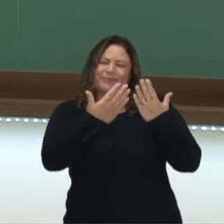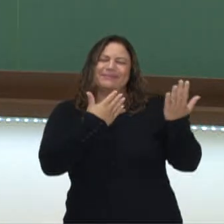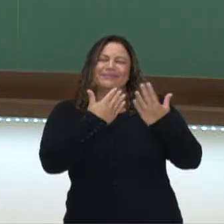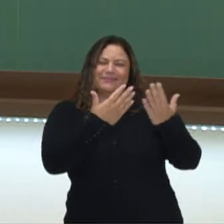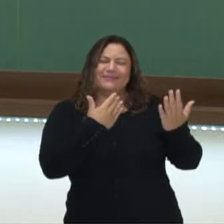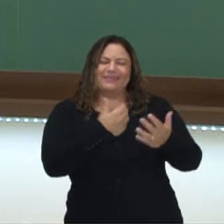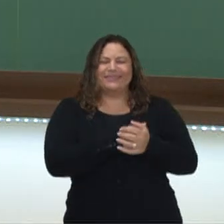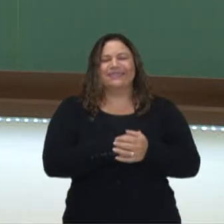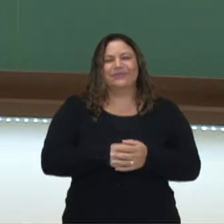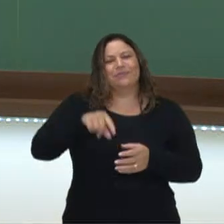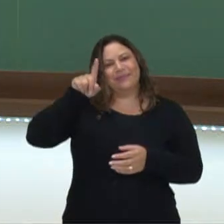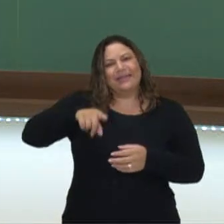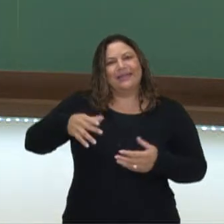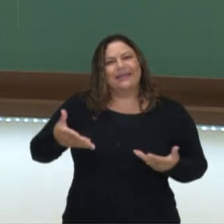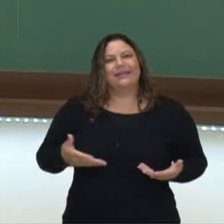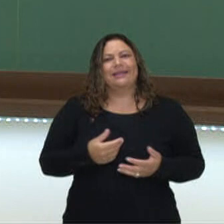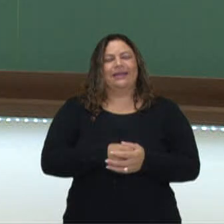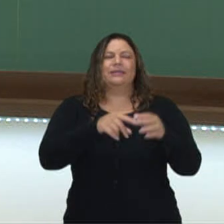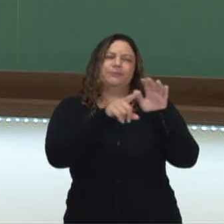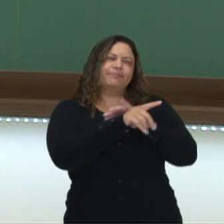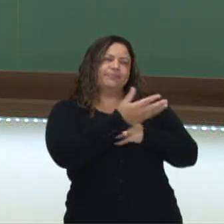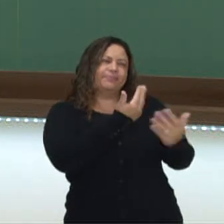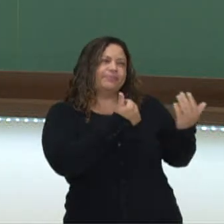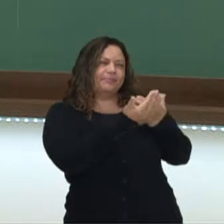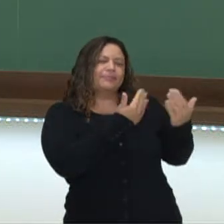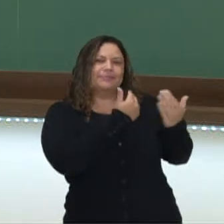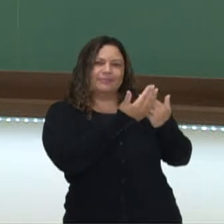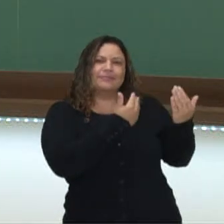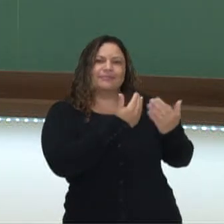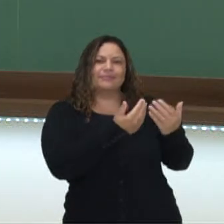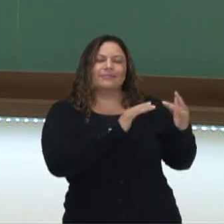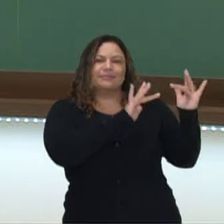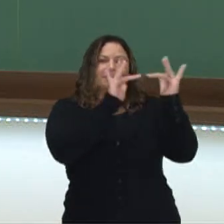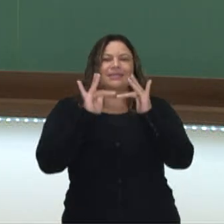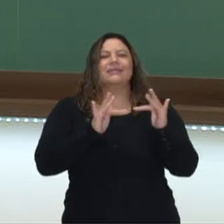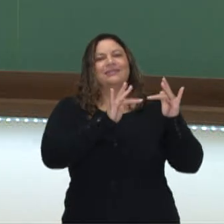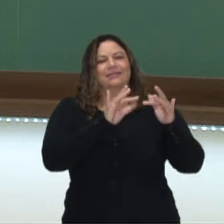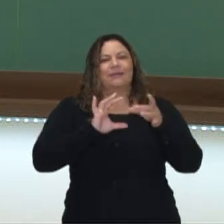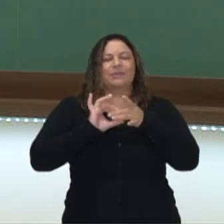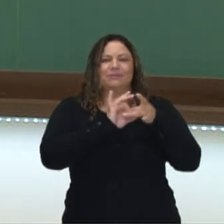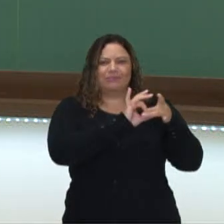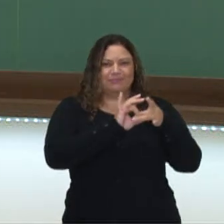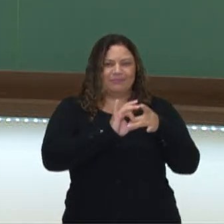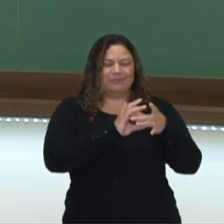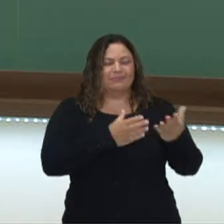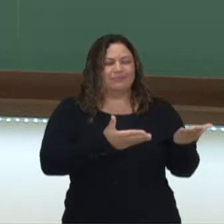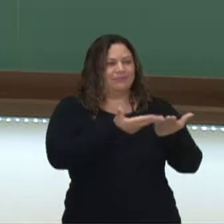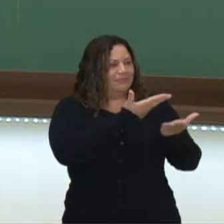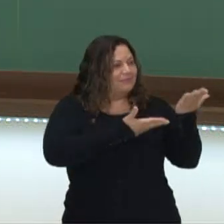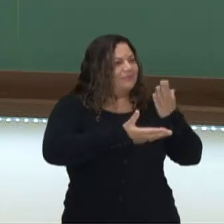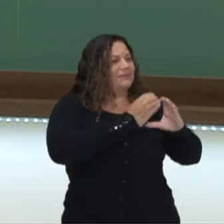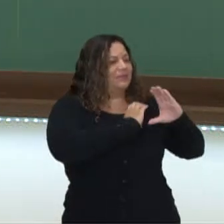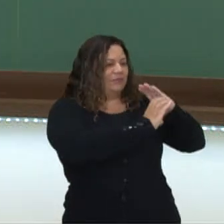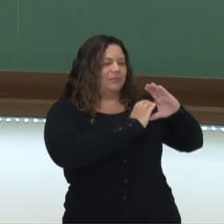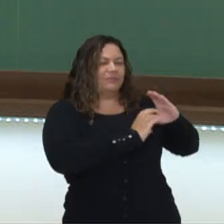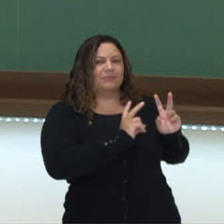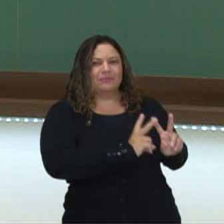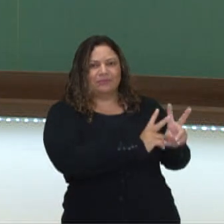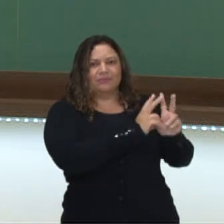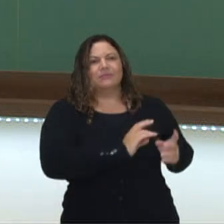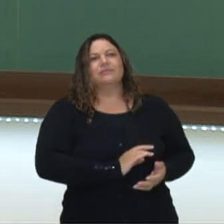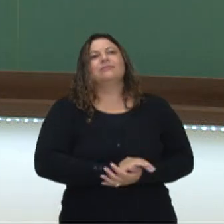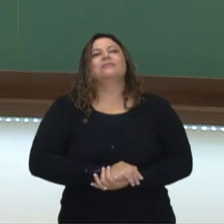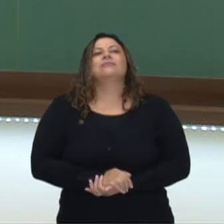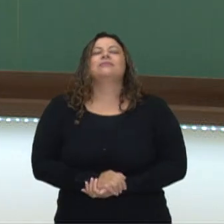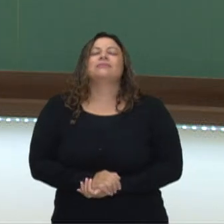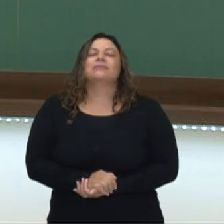tem essa função, a função fática, a de estabelecer uma comunicação, né? A manter a comunicação.